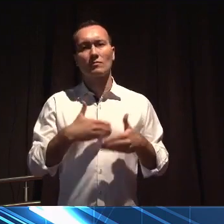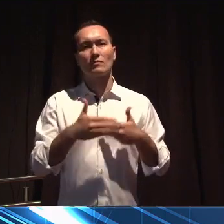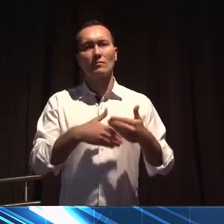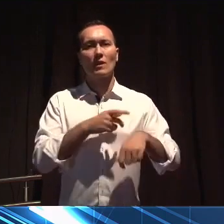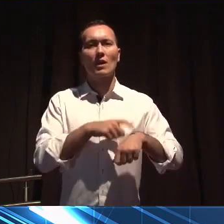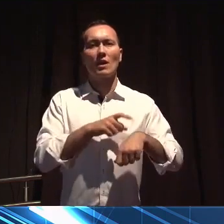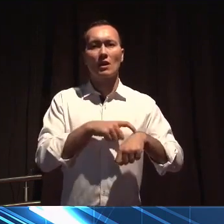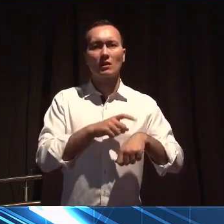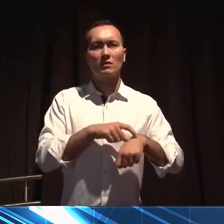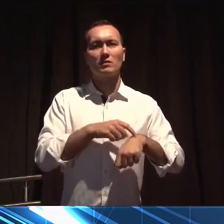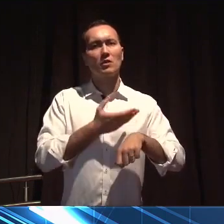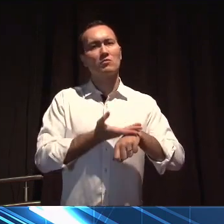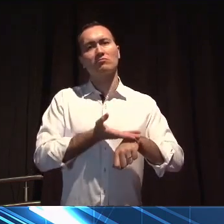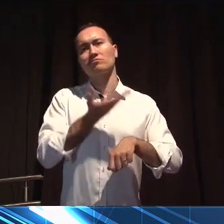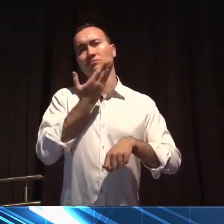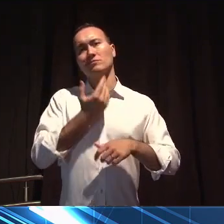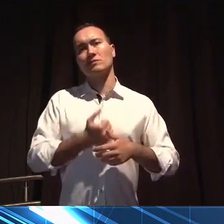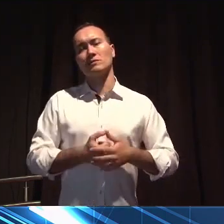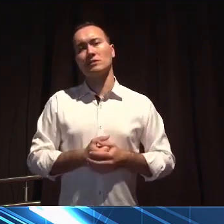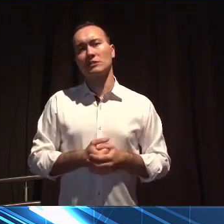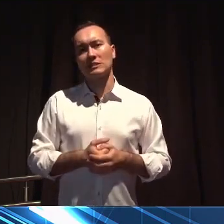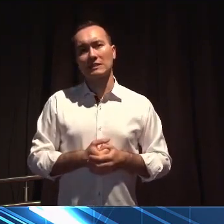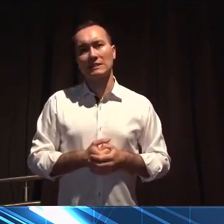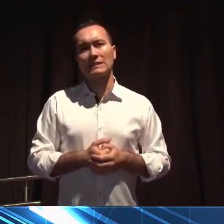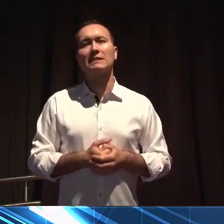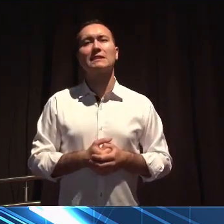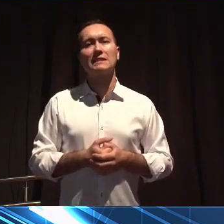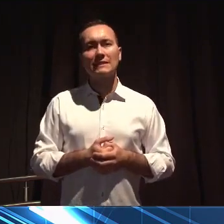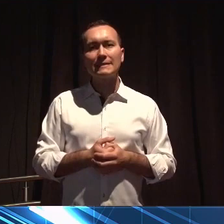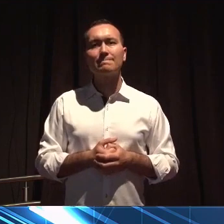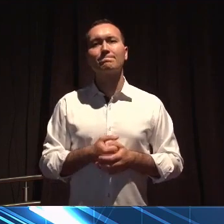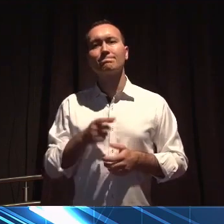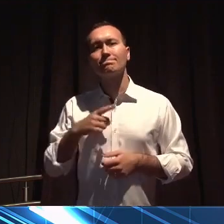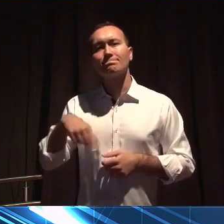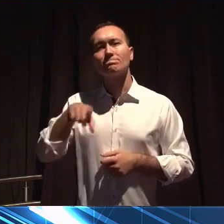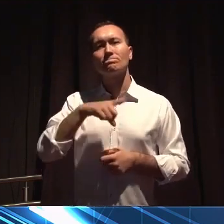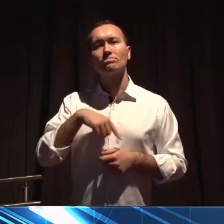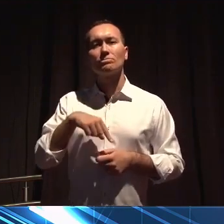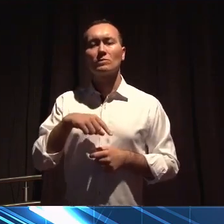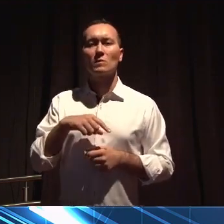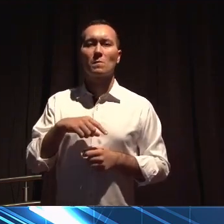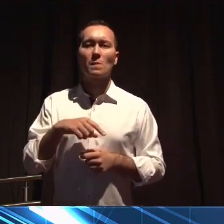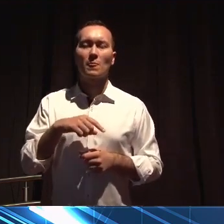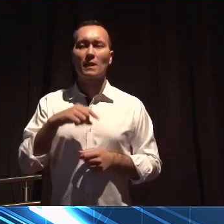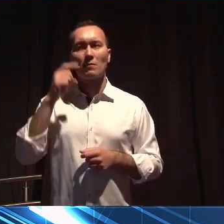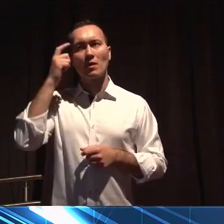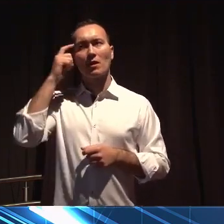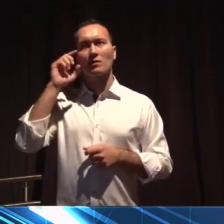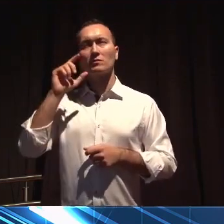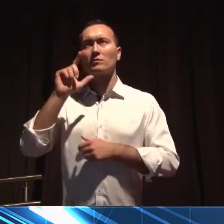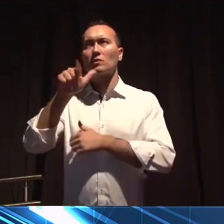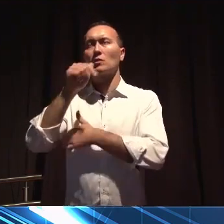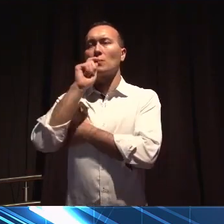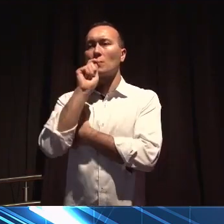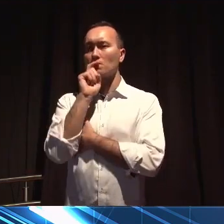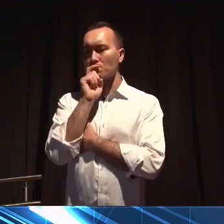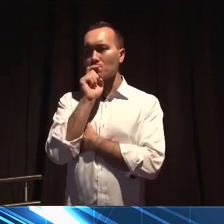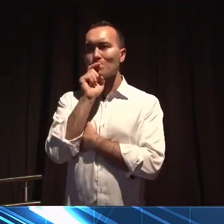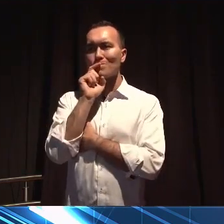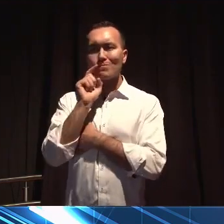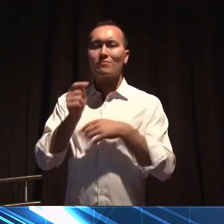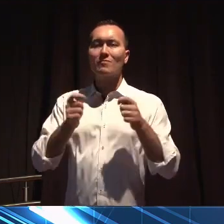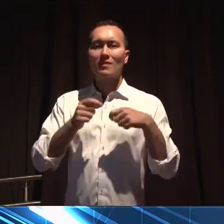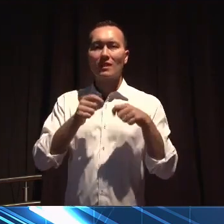demorava para a gente entender o que estava acontecendo. Então, ações dos incidentes foram, não, a gente tem que reduzir o tempo de recuperação e a maneira de fazer isso